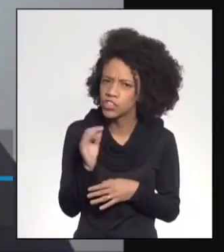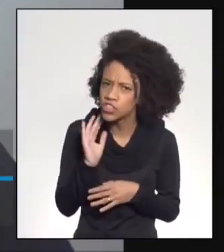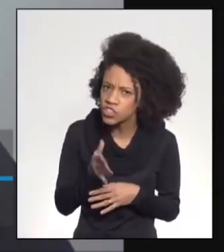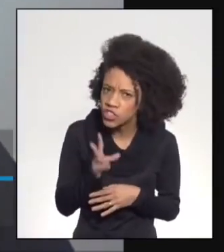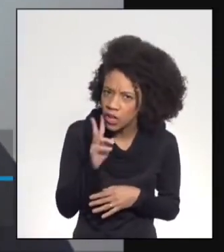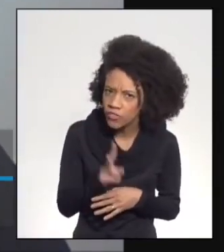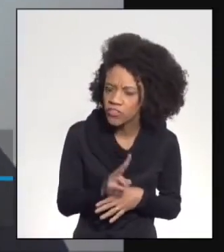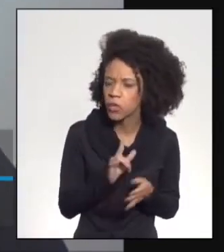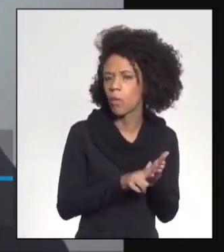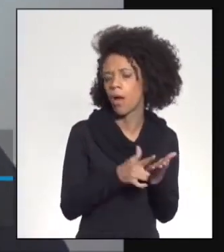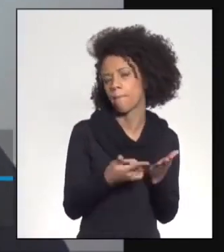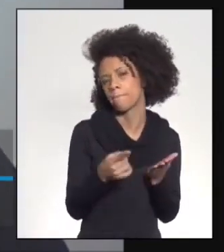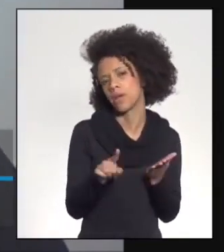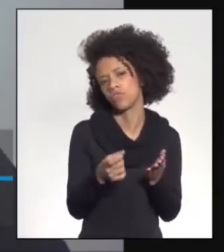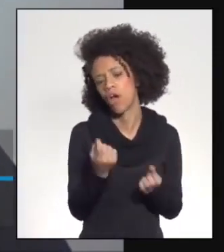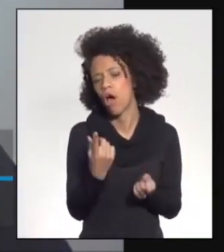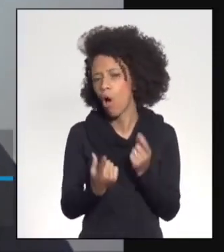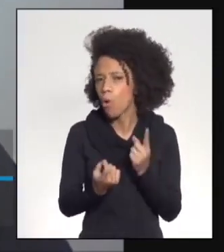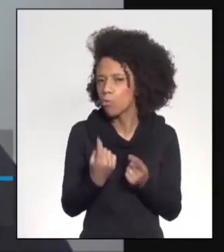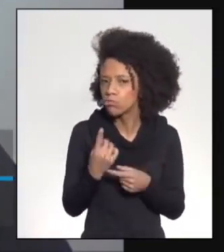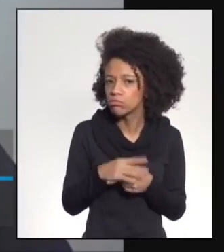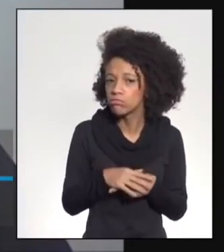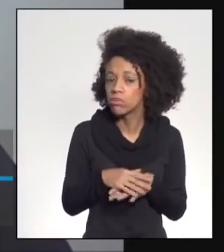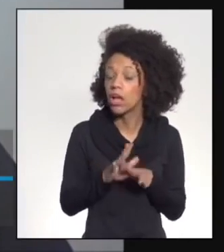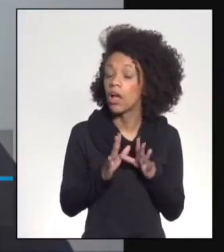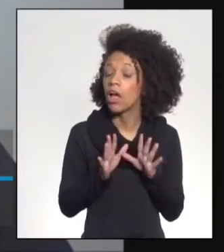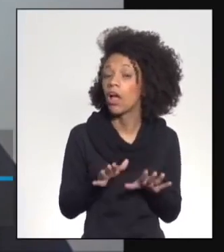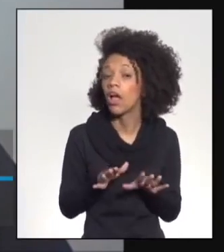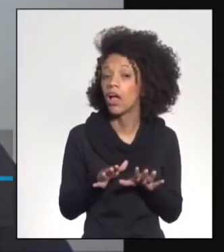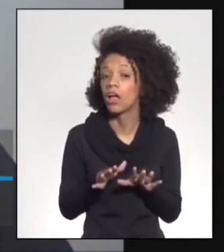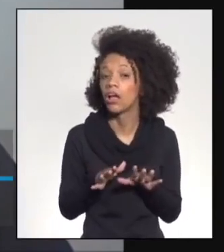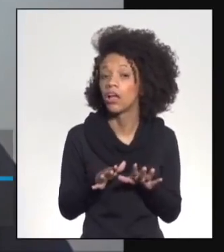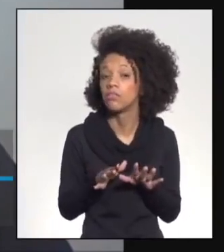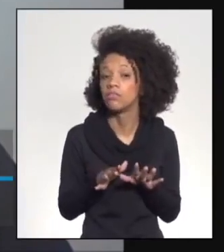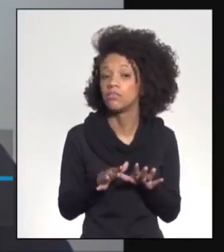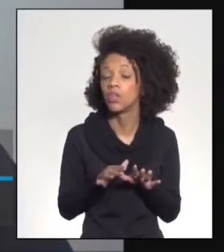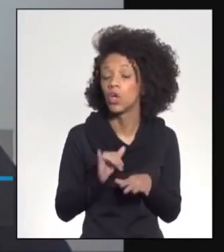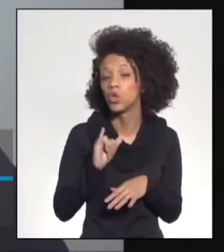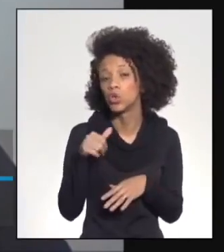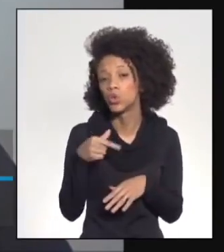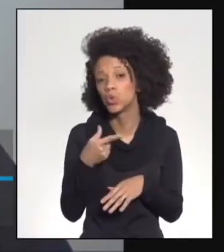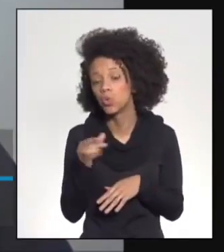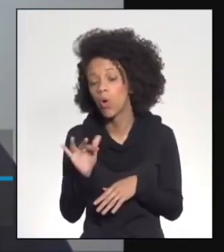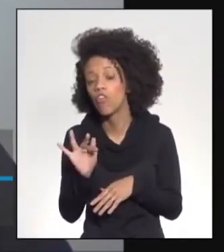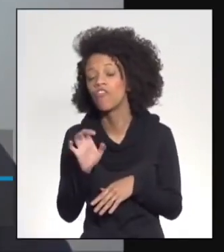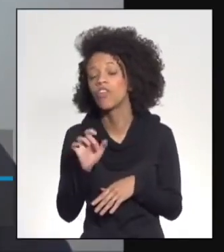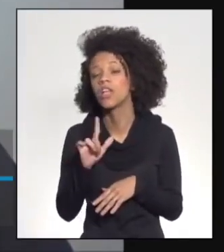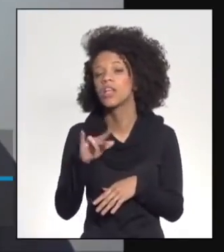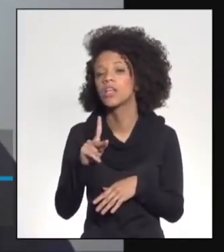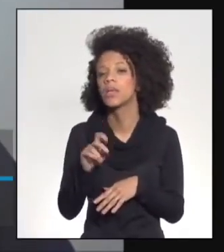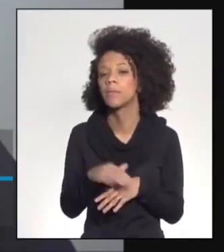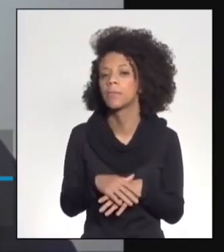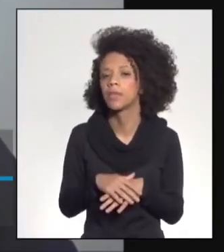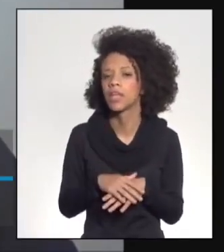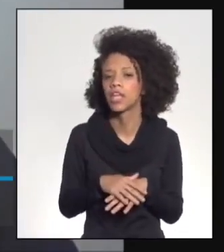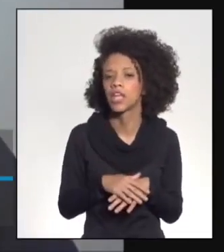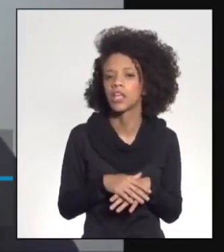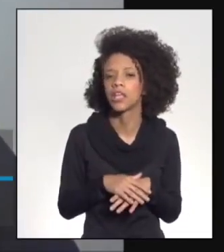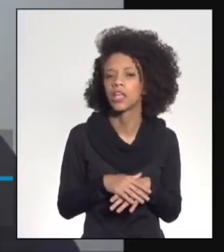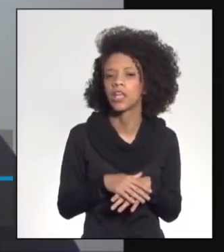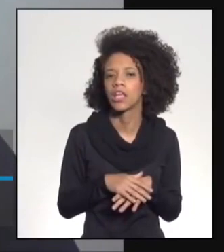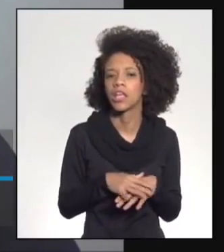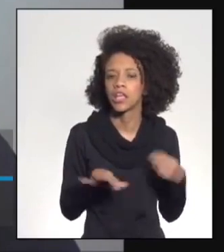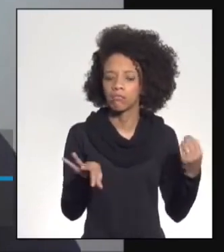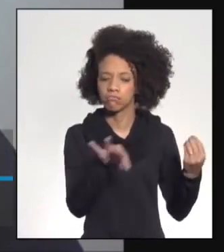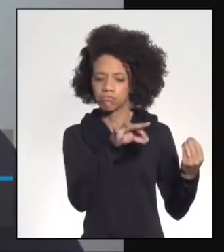partitura em algum momento, alguma vez. Vou até colocar aqui, ó. João Felipe colocou que toca até